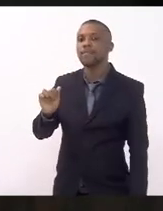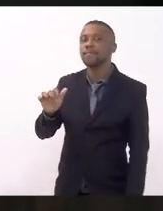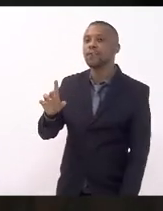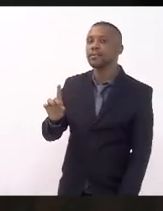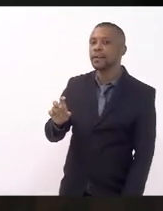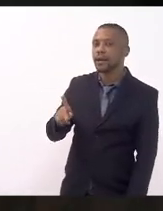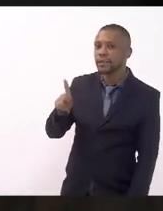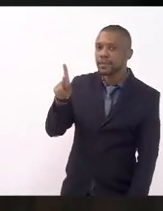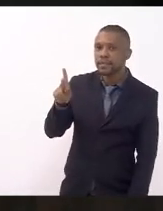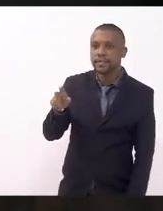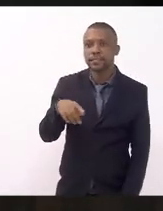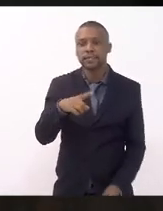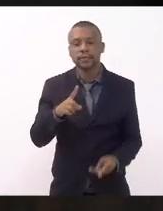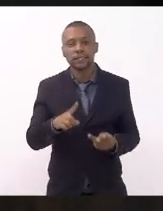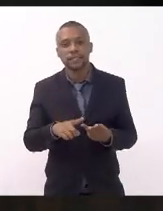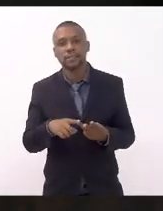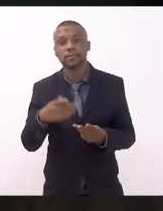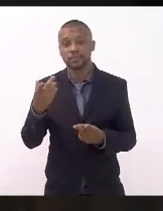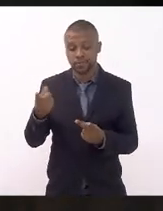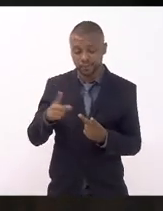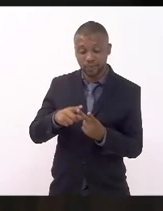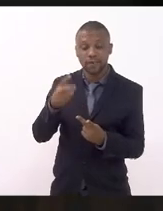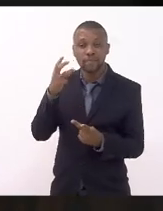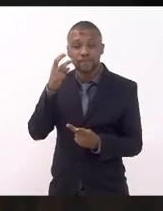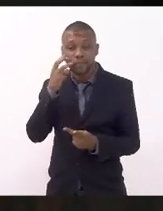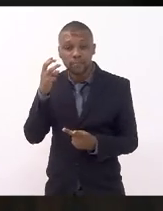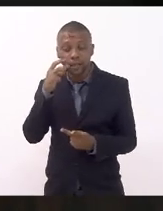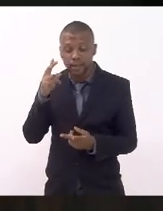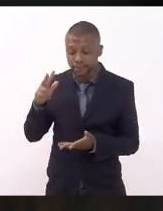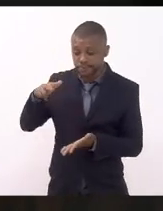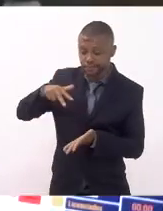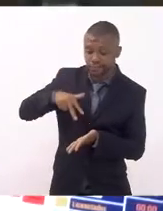Então, nobre deputado Valdec, com a palavra.